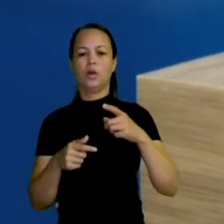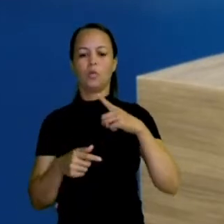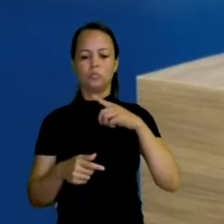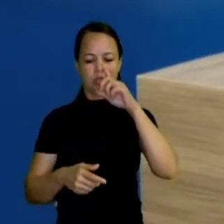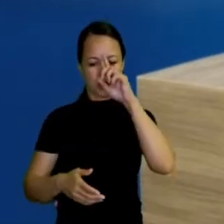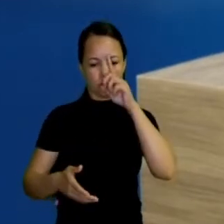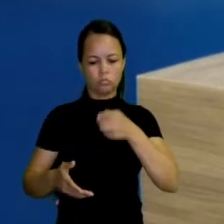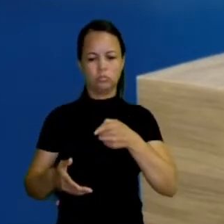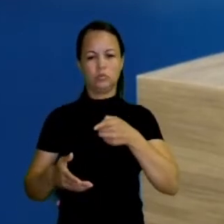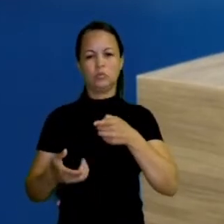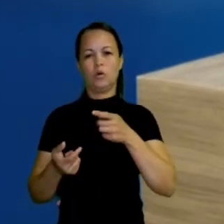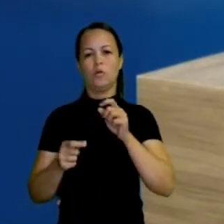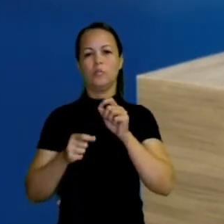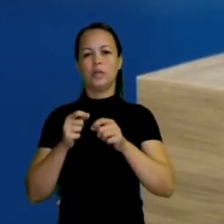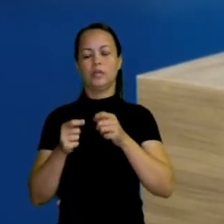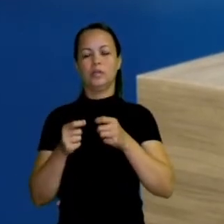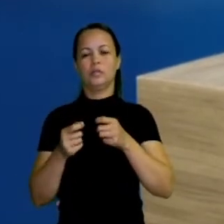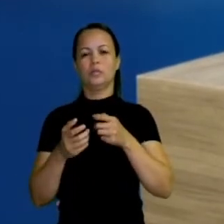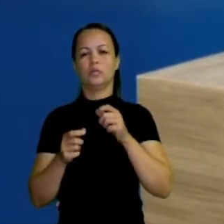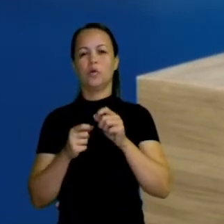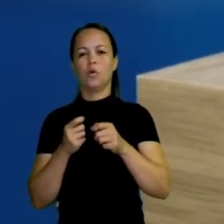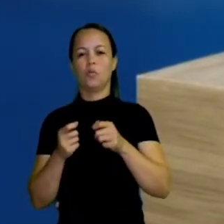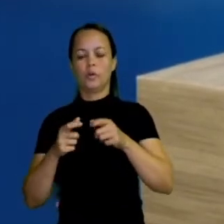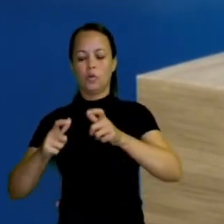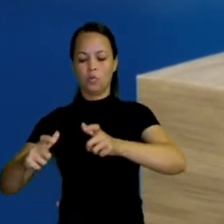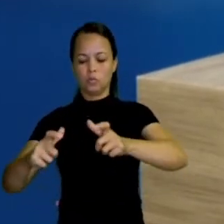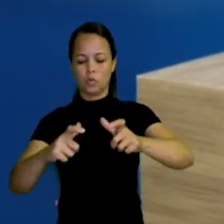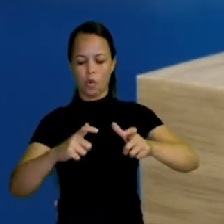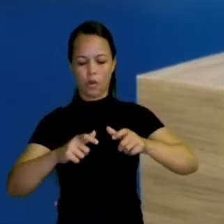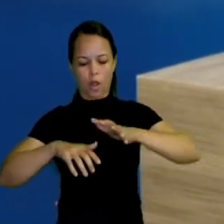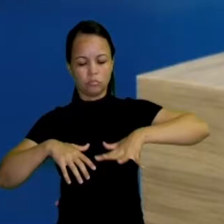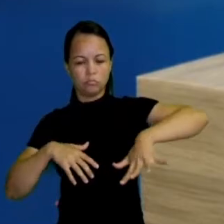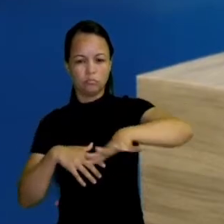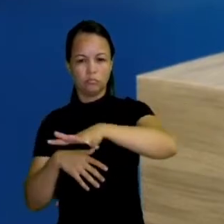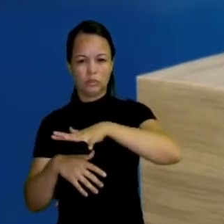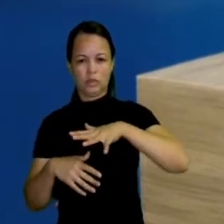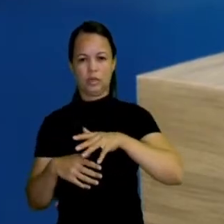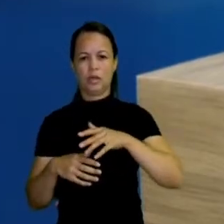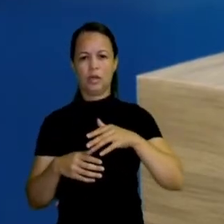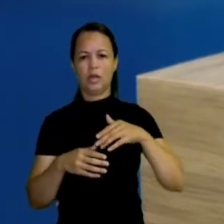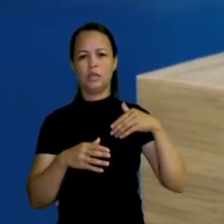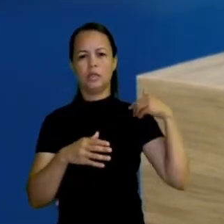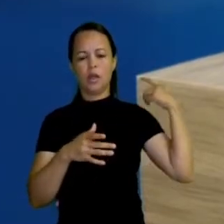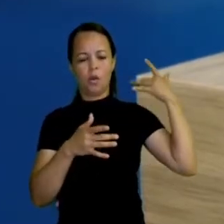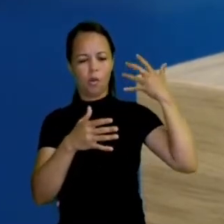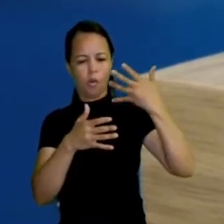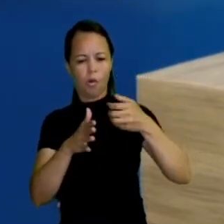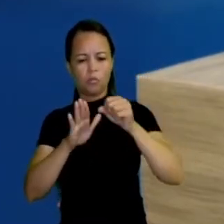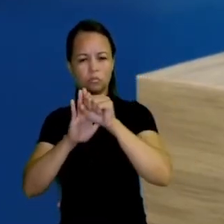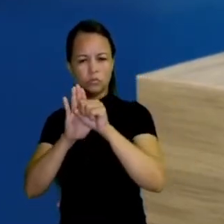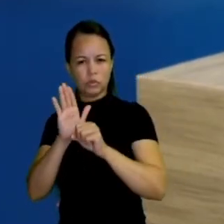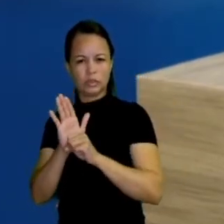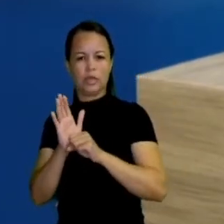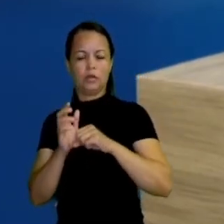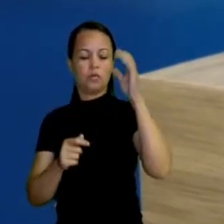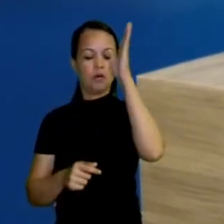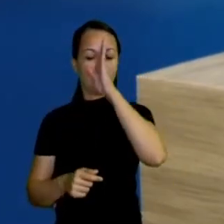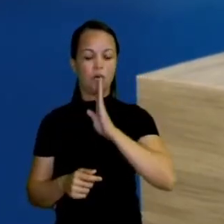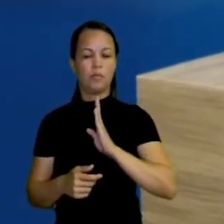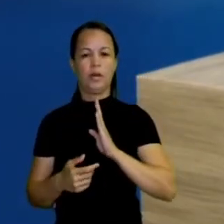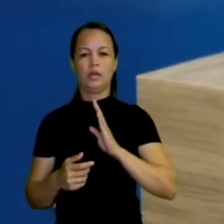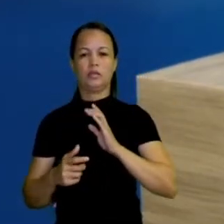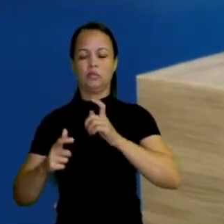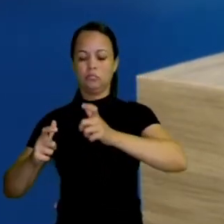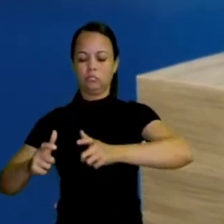tinha o domínio territorial sobre aquela região ou área. E ao longo dos séculos, o Brasil foi tendo